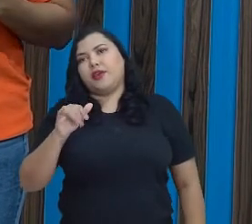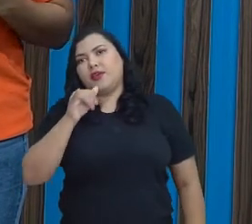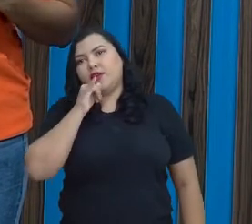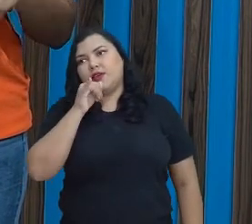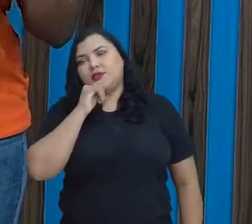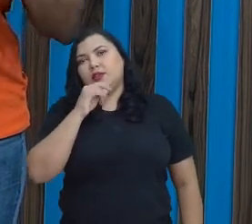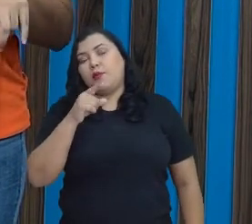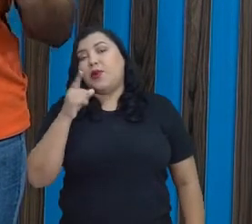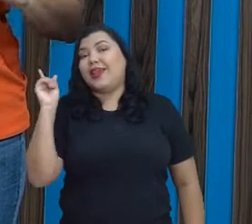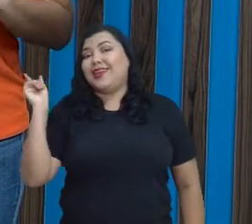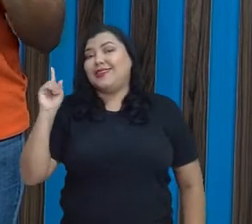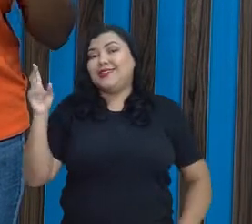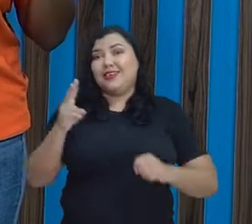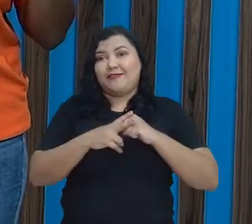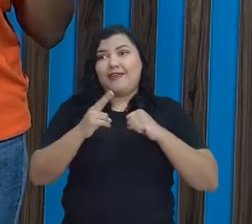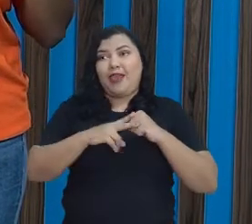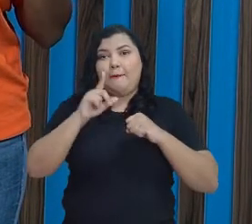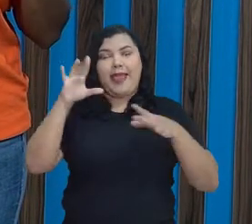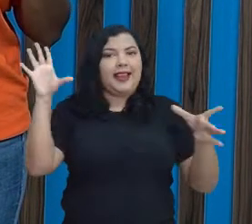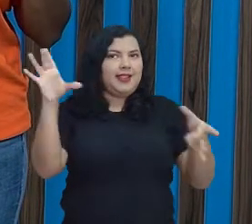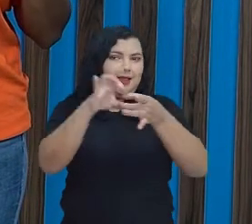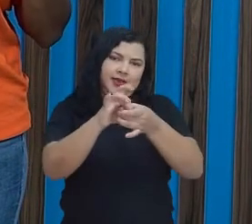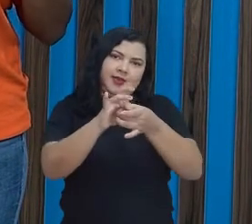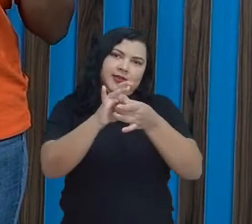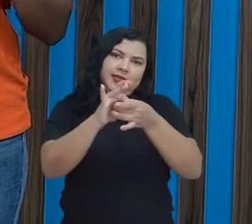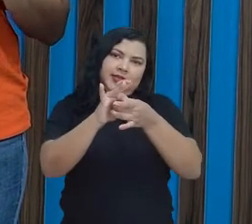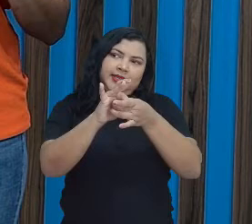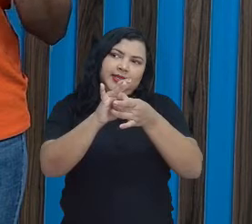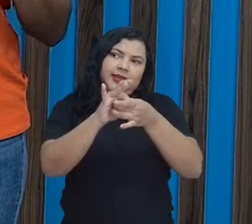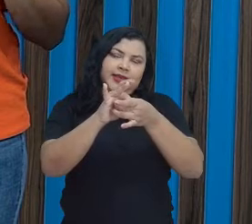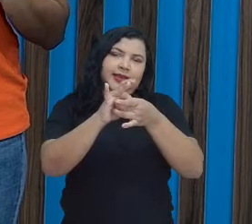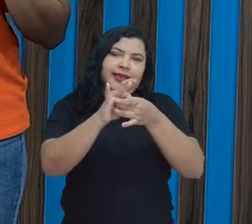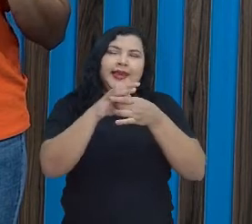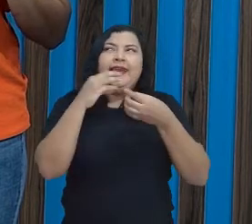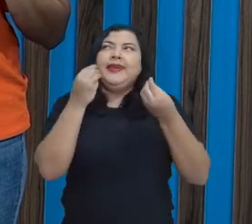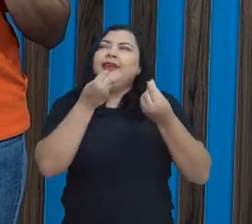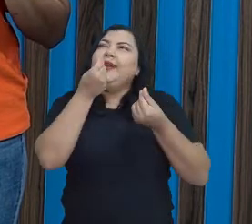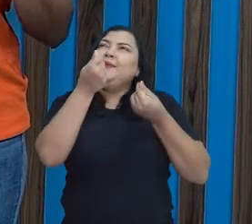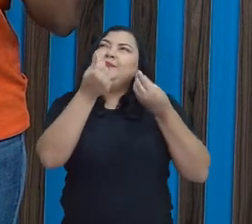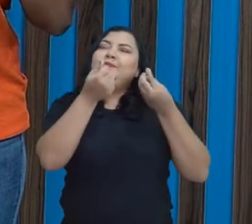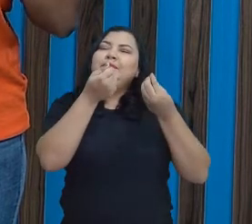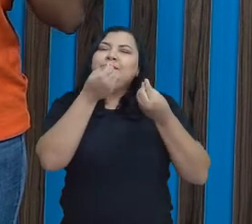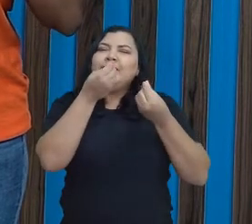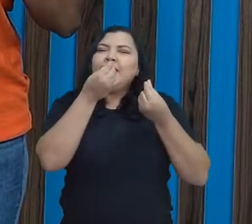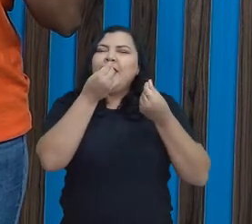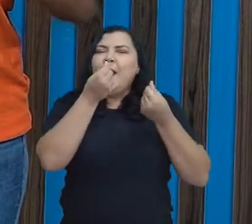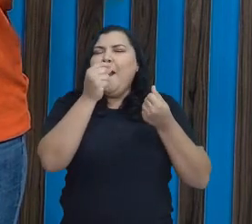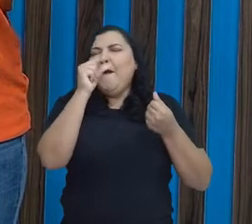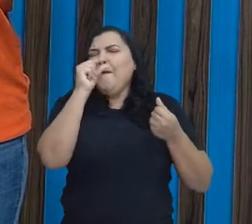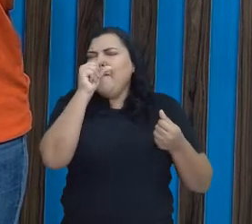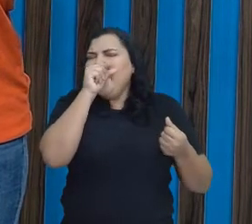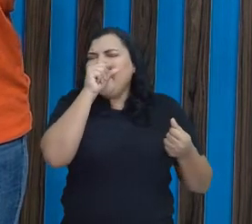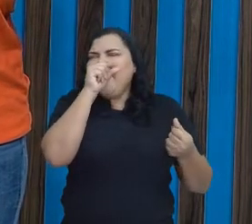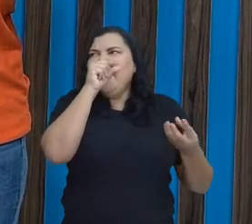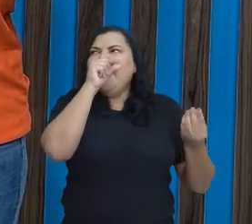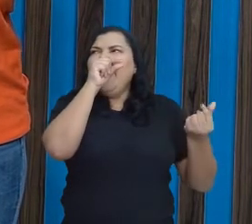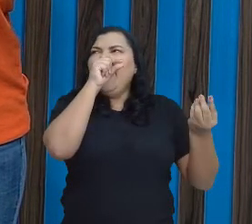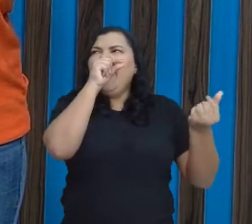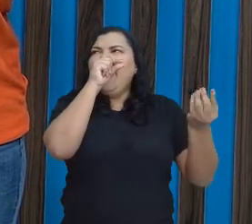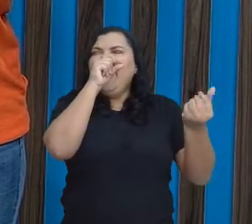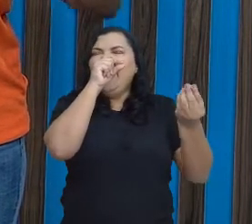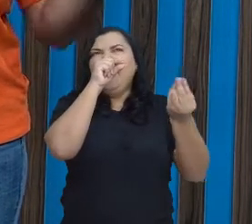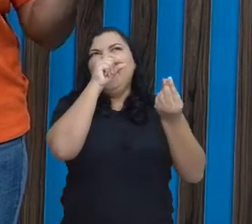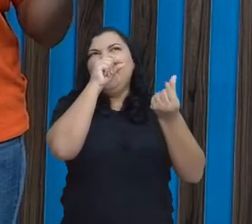anterior. Porque aqui é um verbo de ligação. É um verbo, digamos, que seja um pouquinho mais fraco. Ele vai ligar